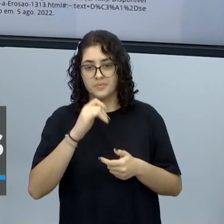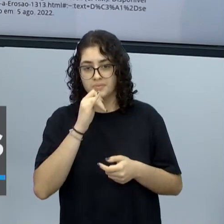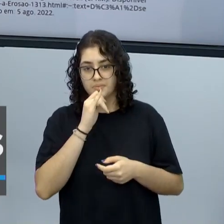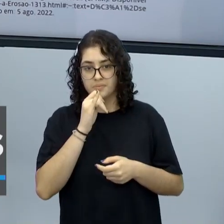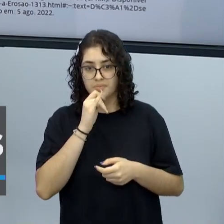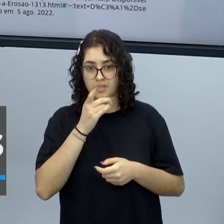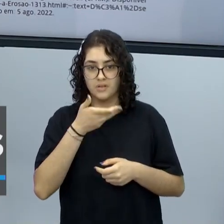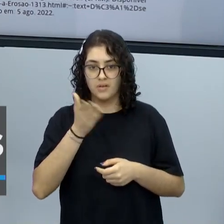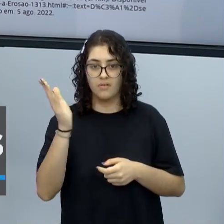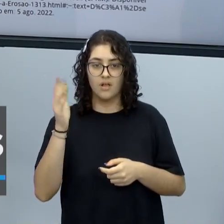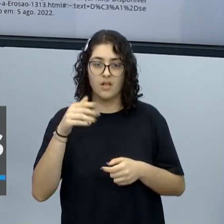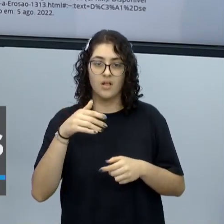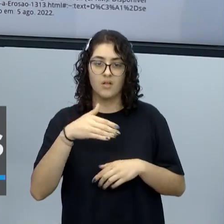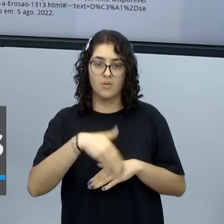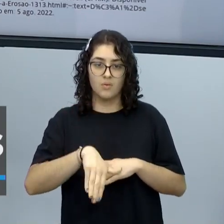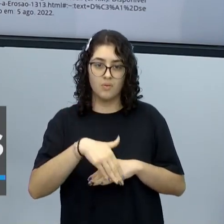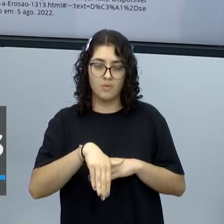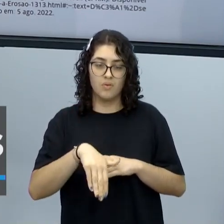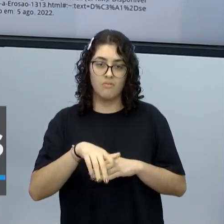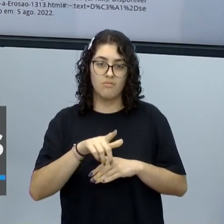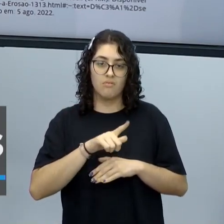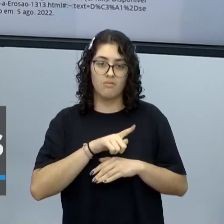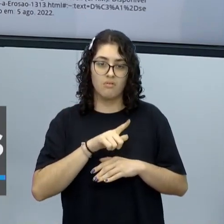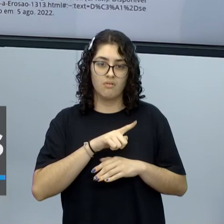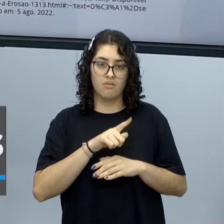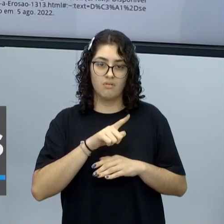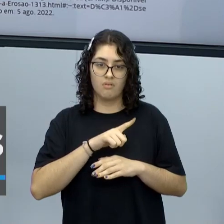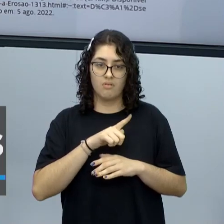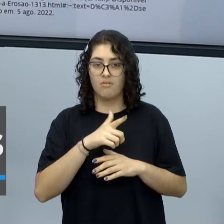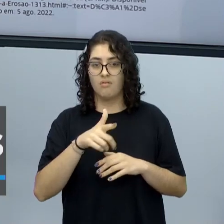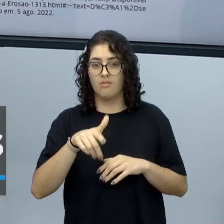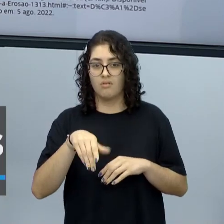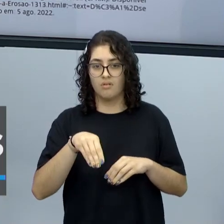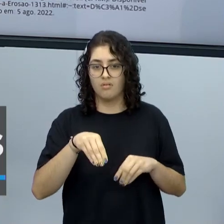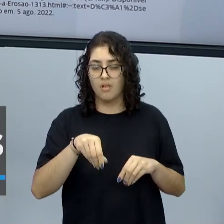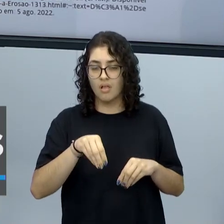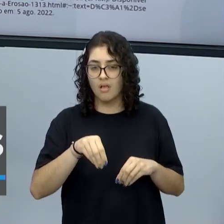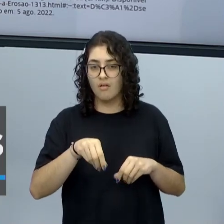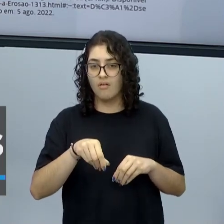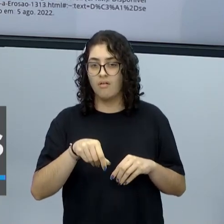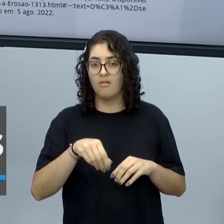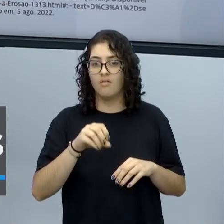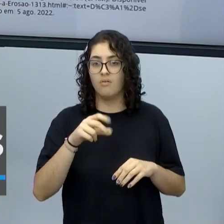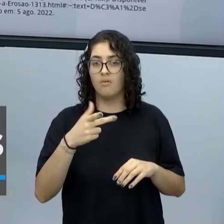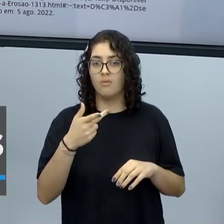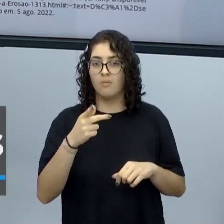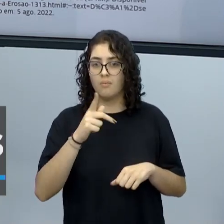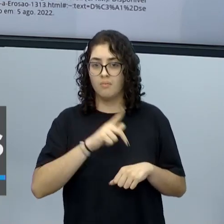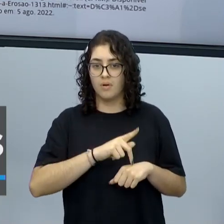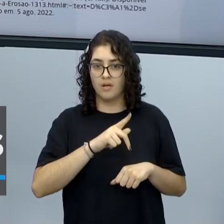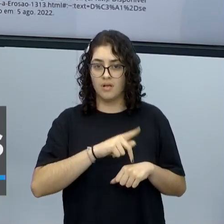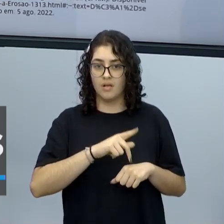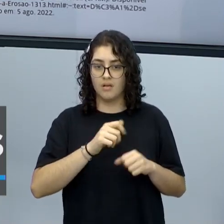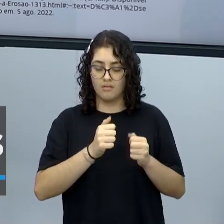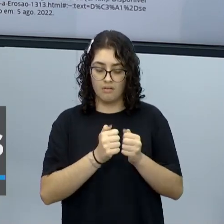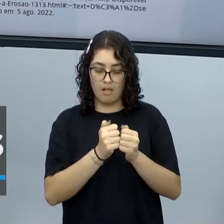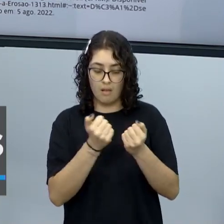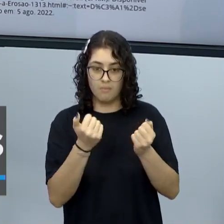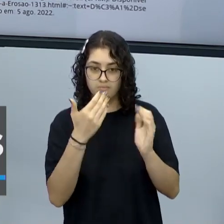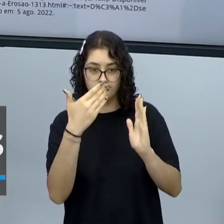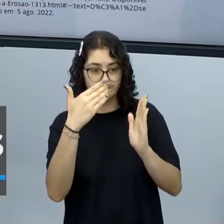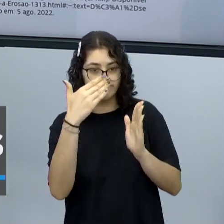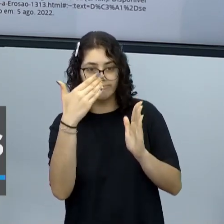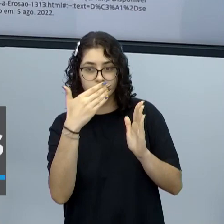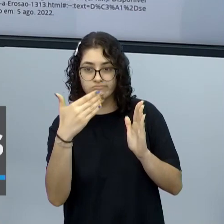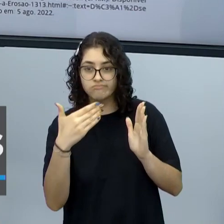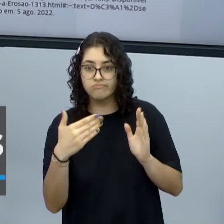passa na estrada e aí tem um pedaço assim da terra, tem um pedaço de alguma rocha que está quebrada, e aí você vê